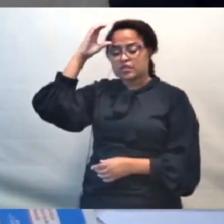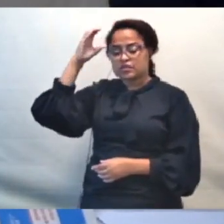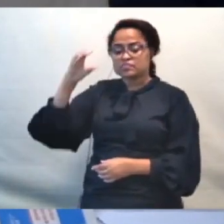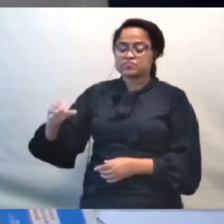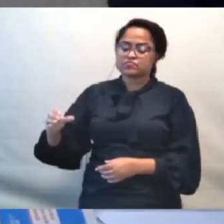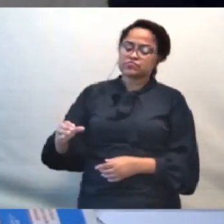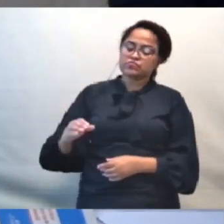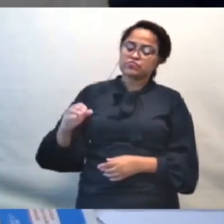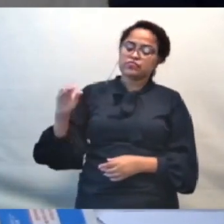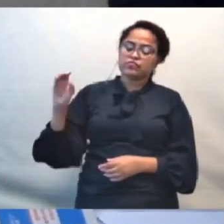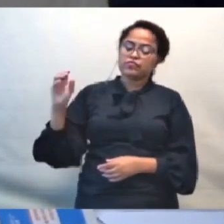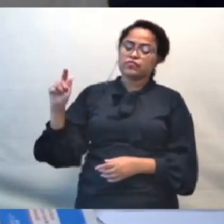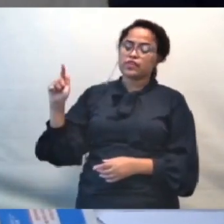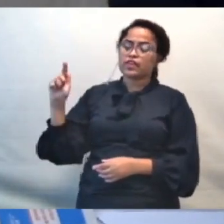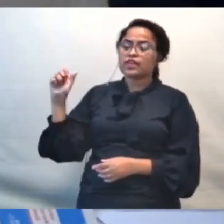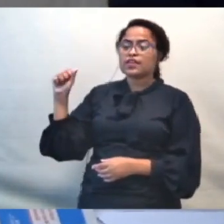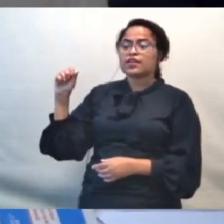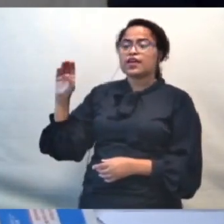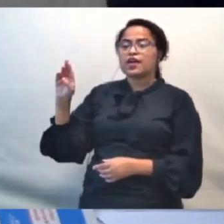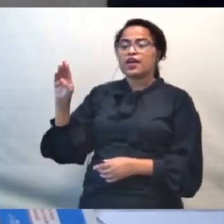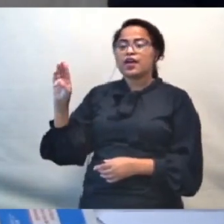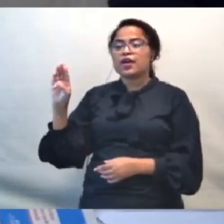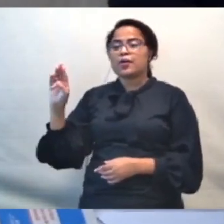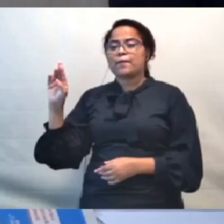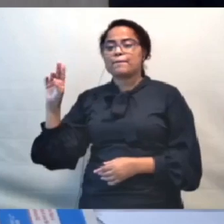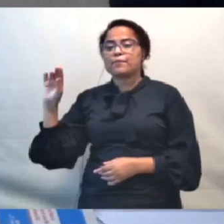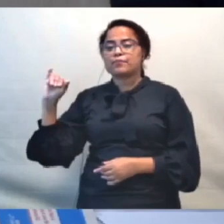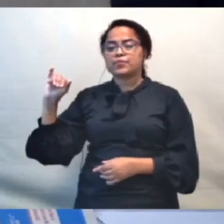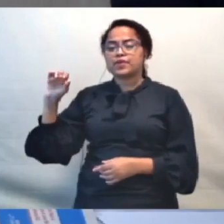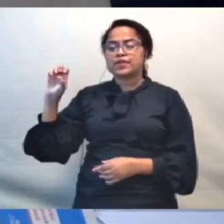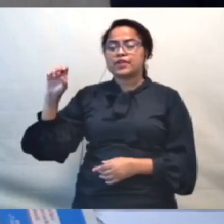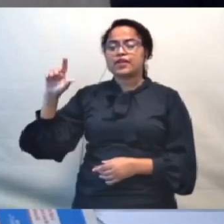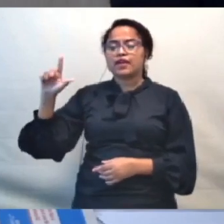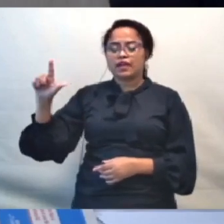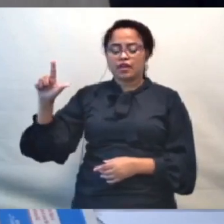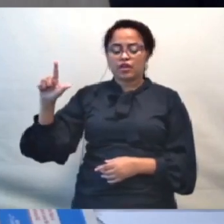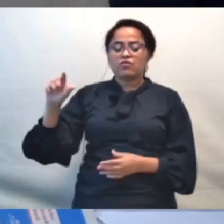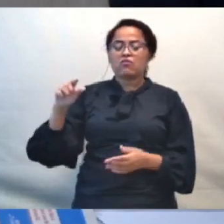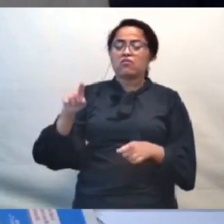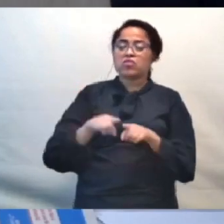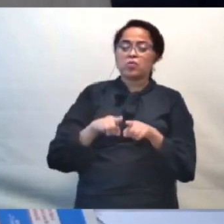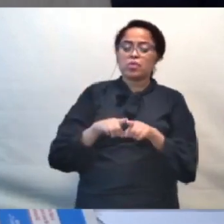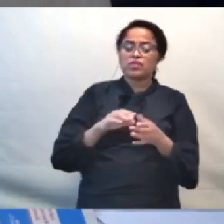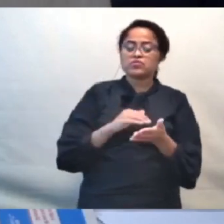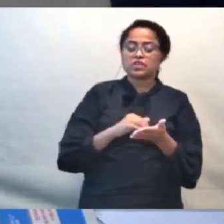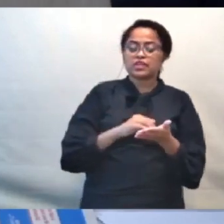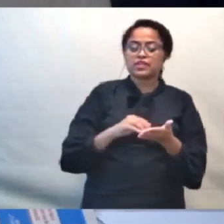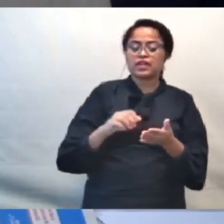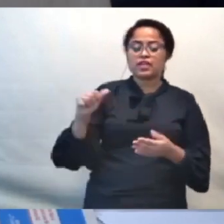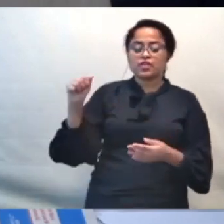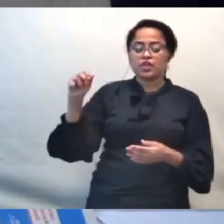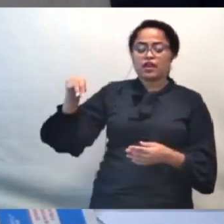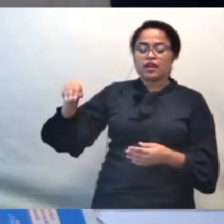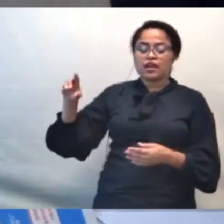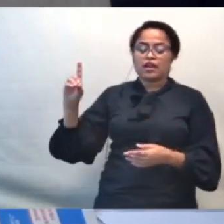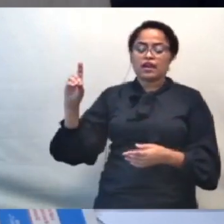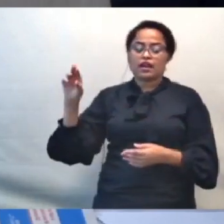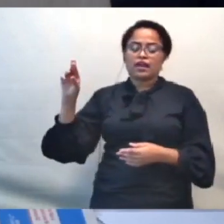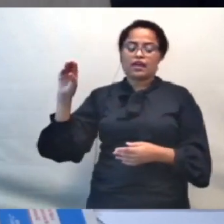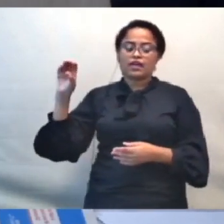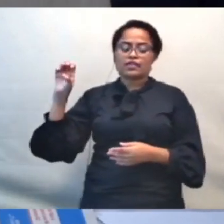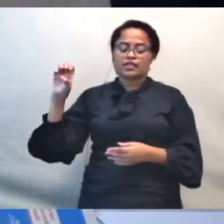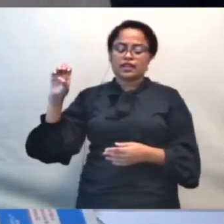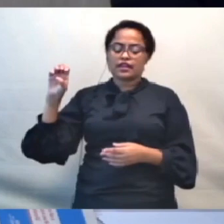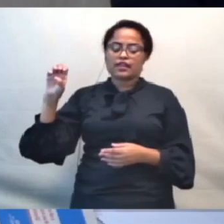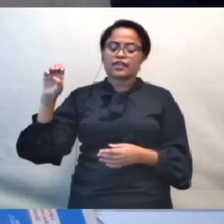e nosso secretário André Reis também, que é nosso, que está participando conosco remotamente.